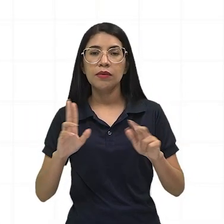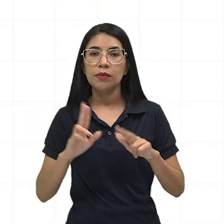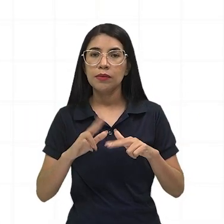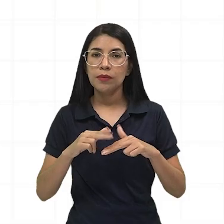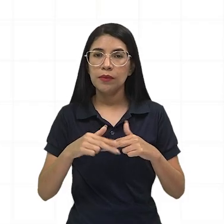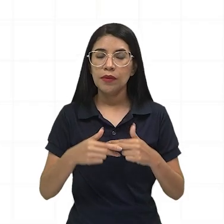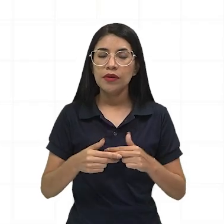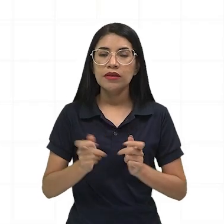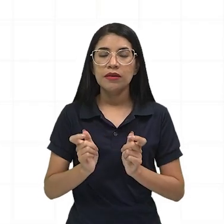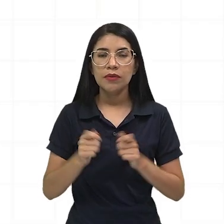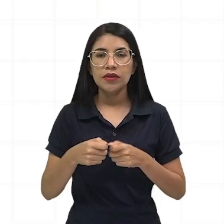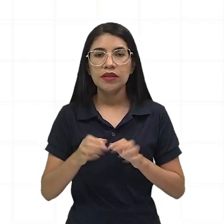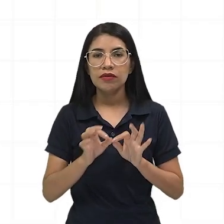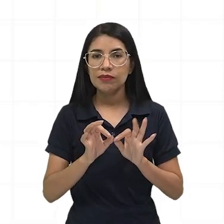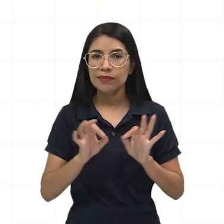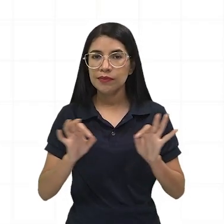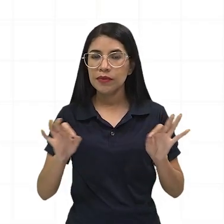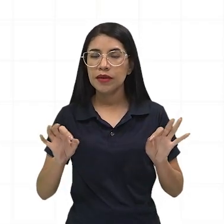pode ser o quê?